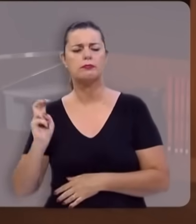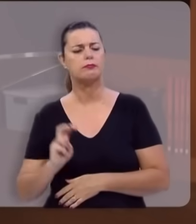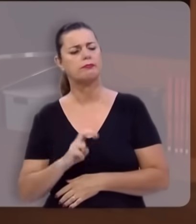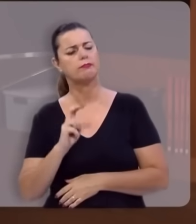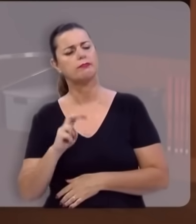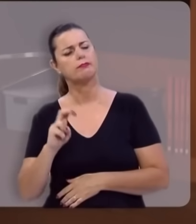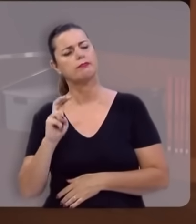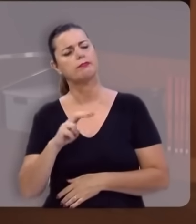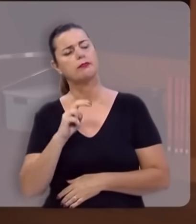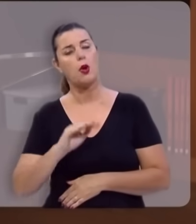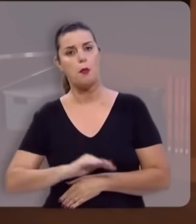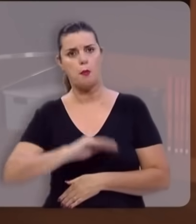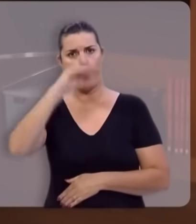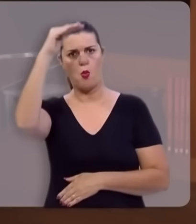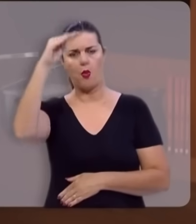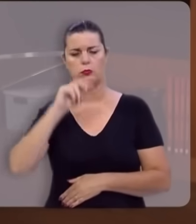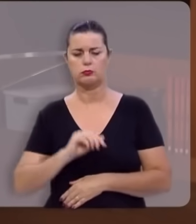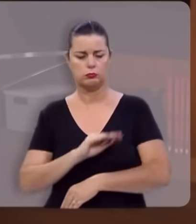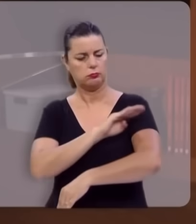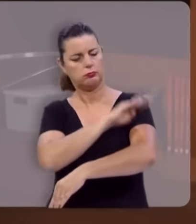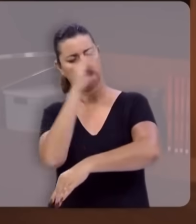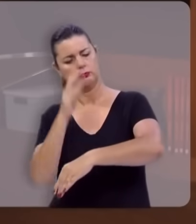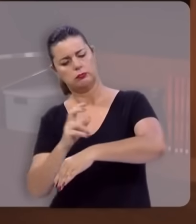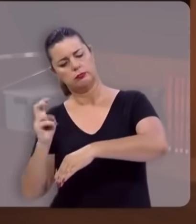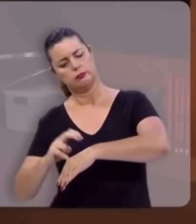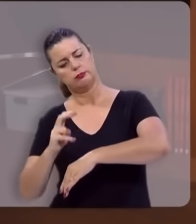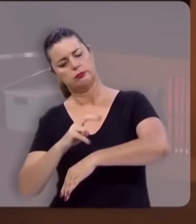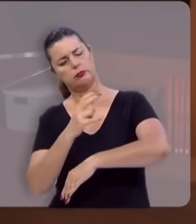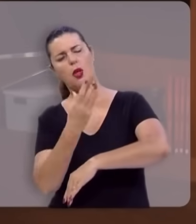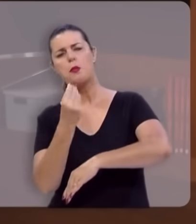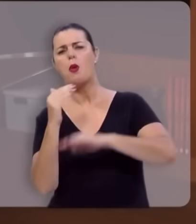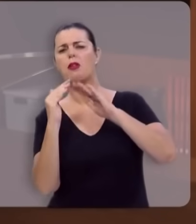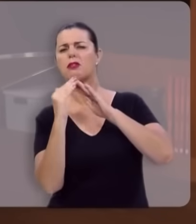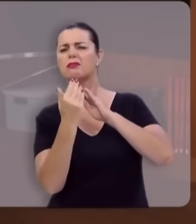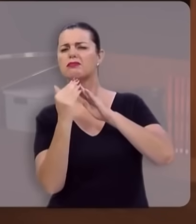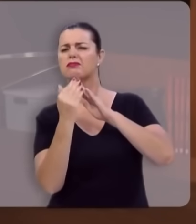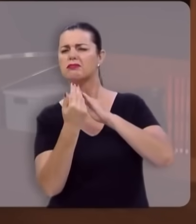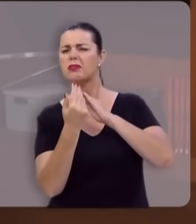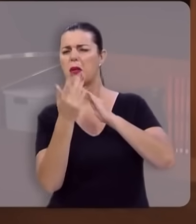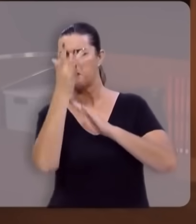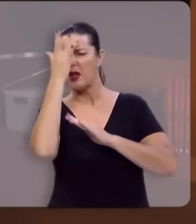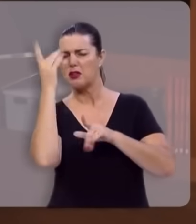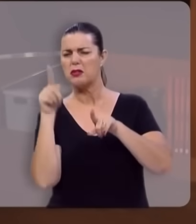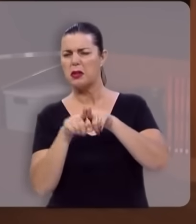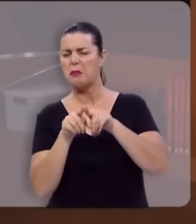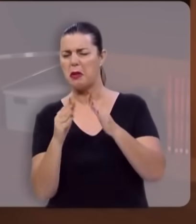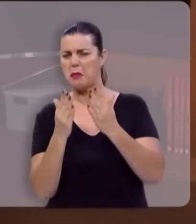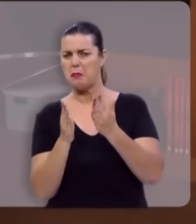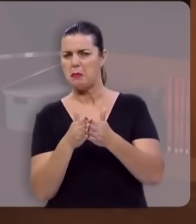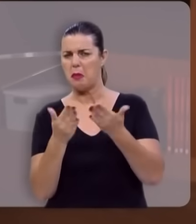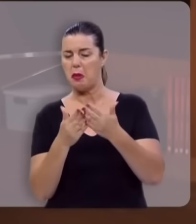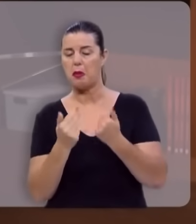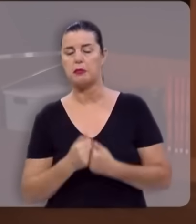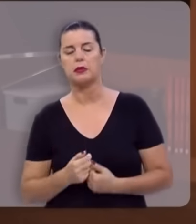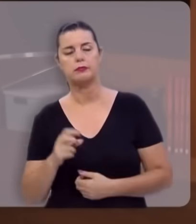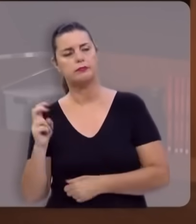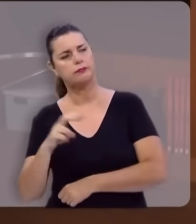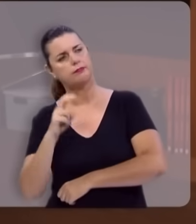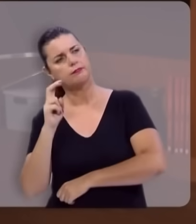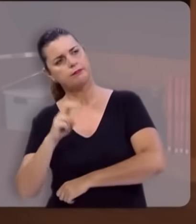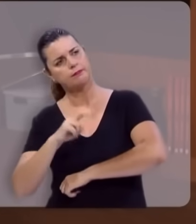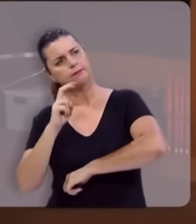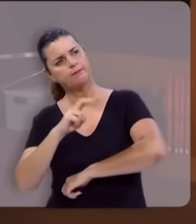um morro, onde havia muitos barracos de pessoas também muito carentes. E na medida que ele foi